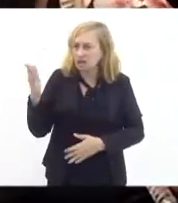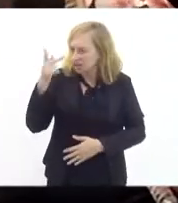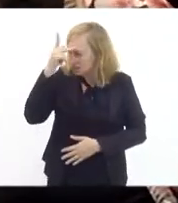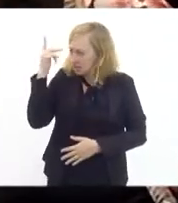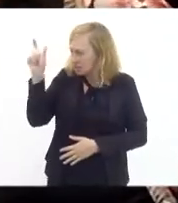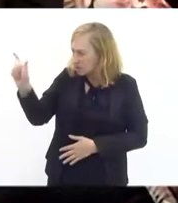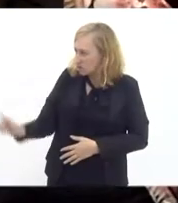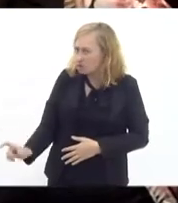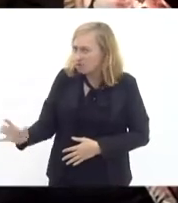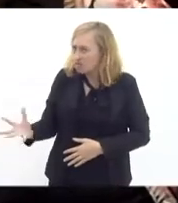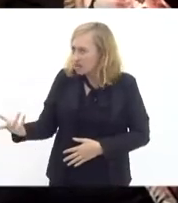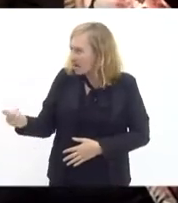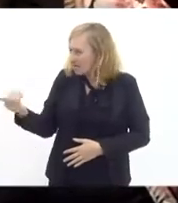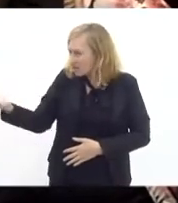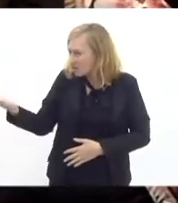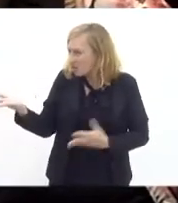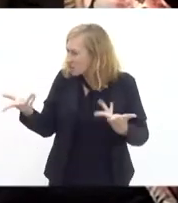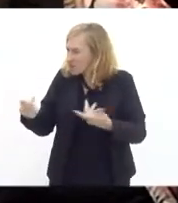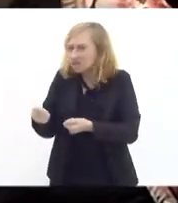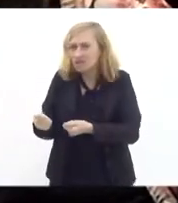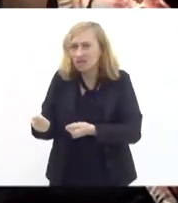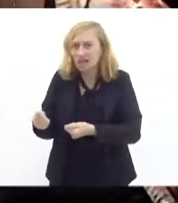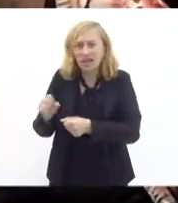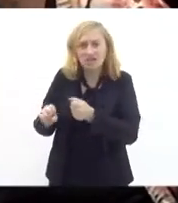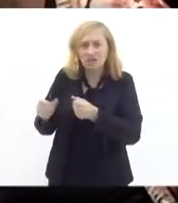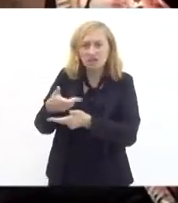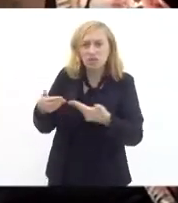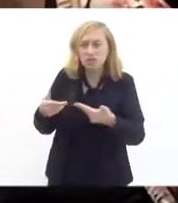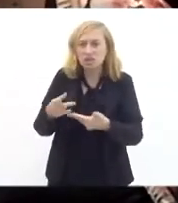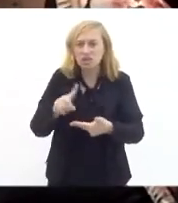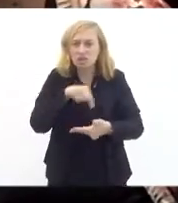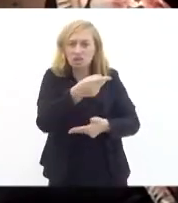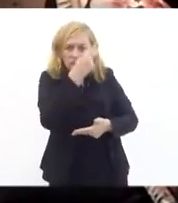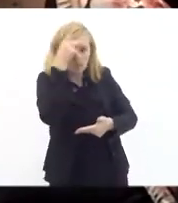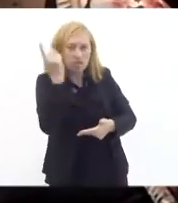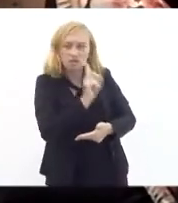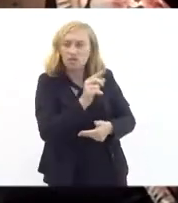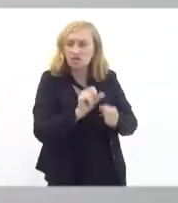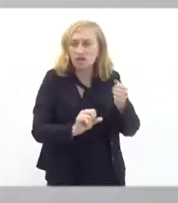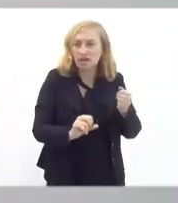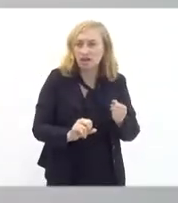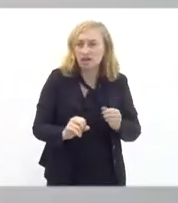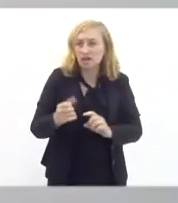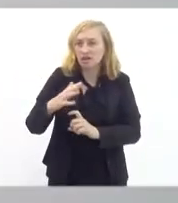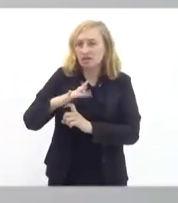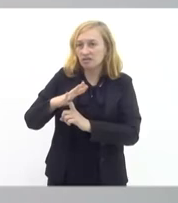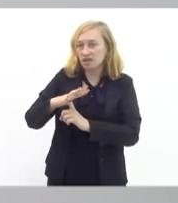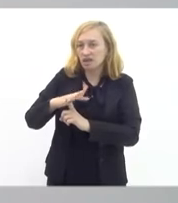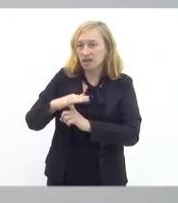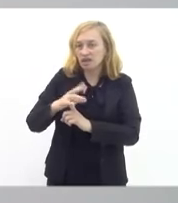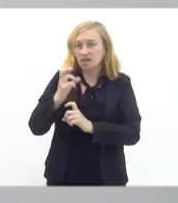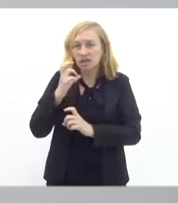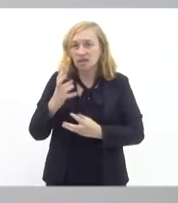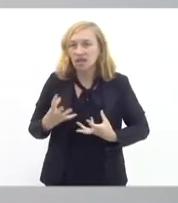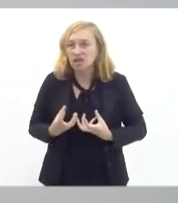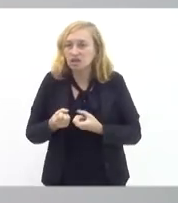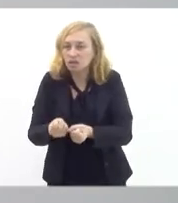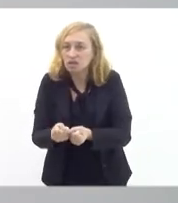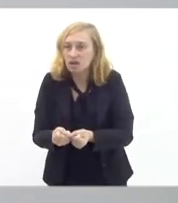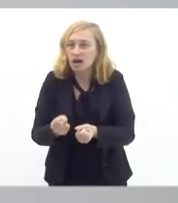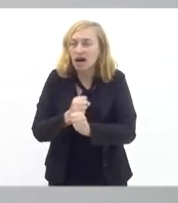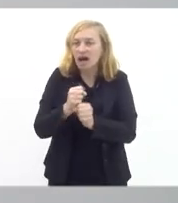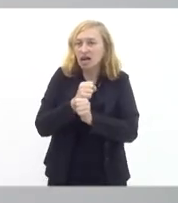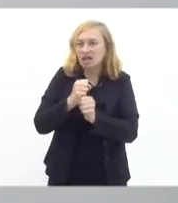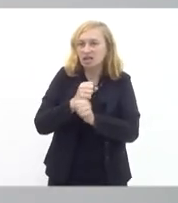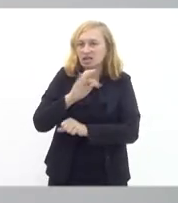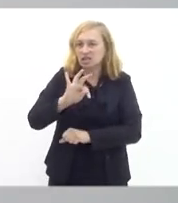pessoa aqui é maravilhosa. Ela faz uma coisa que nem todo mundo faz. Ela faz feirinha de adoção há anos na Tijuca. E você tem que ter